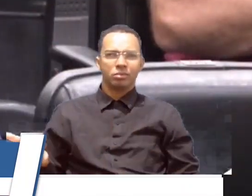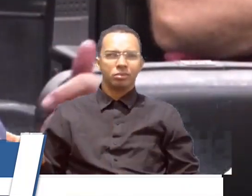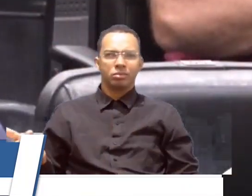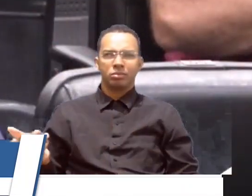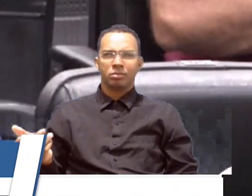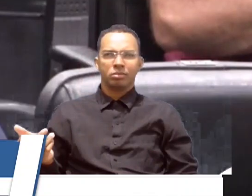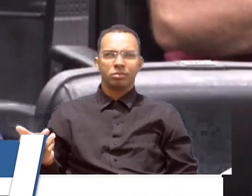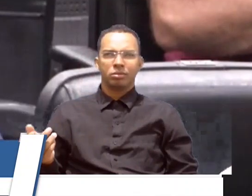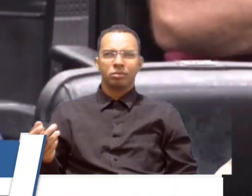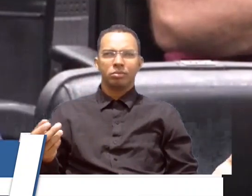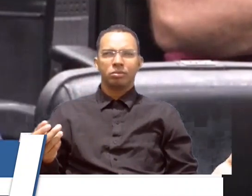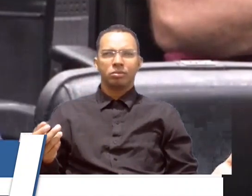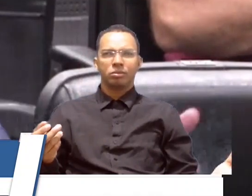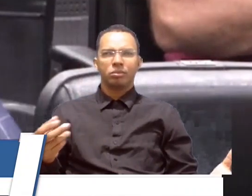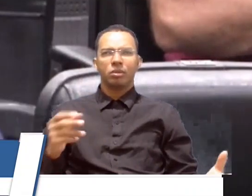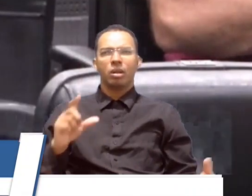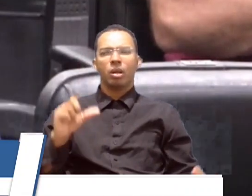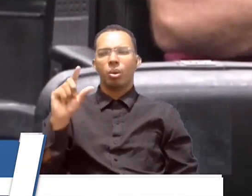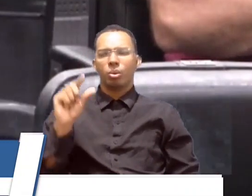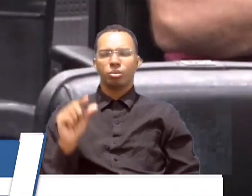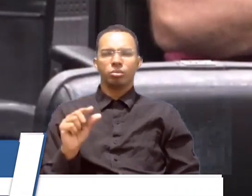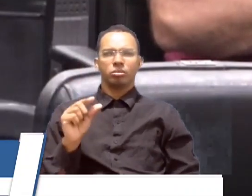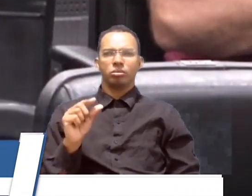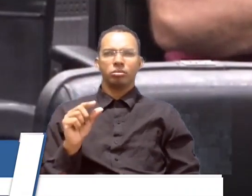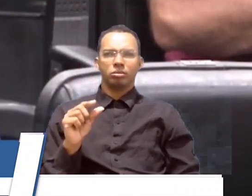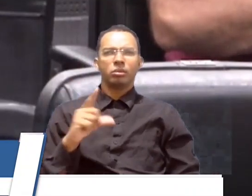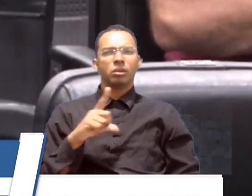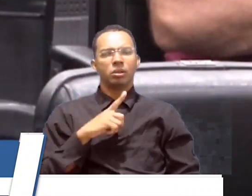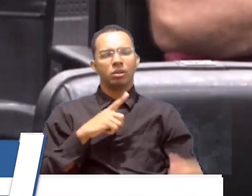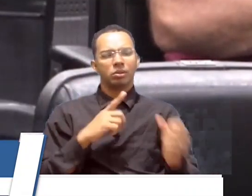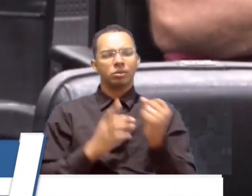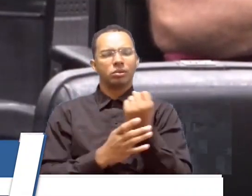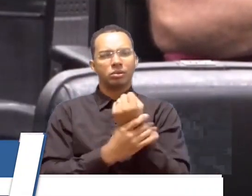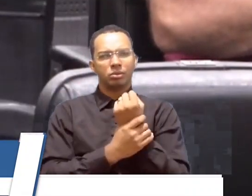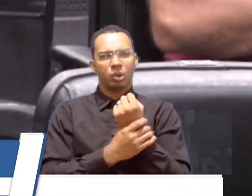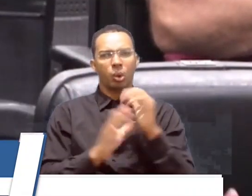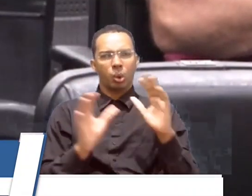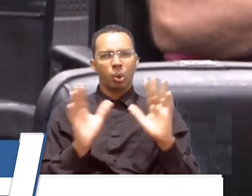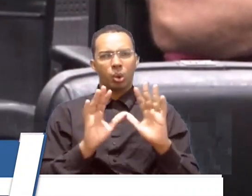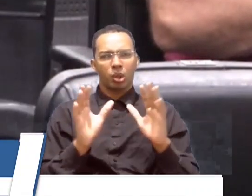iluminação é barata e traz segurança, não só para os